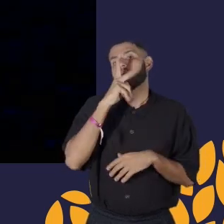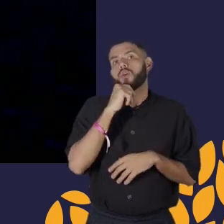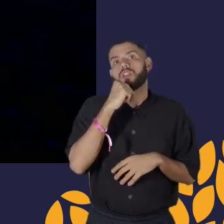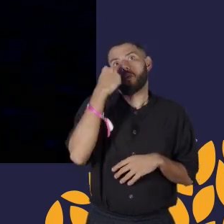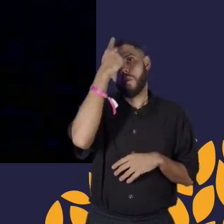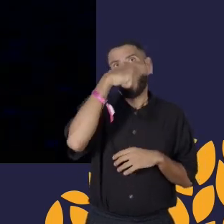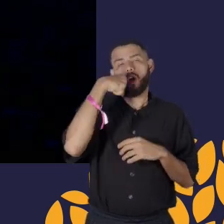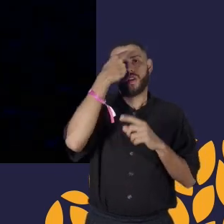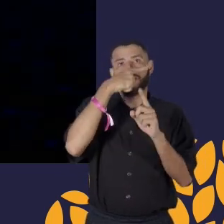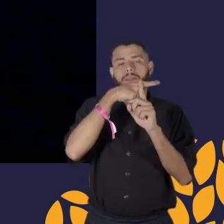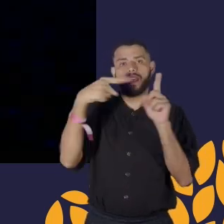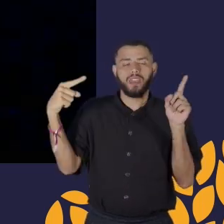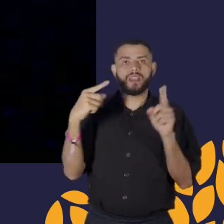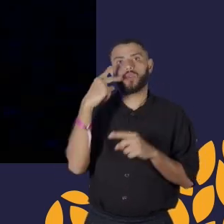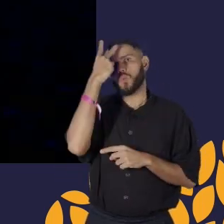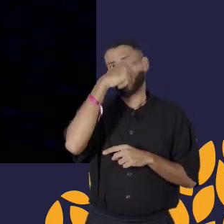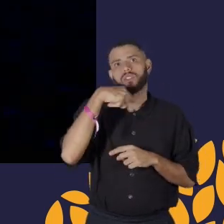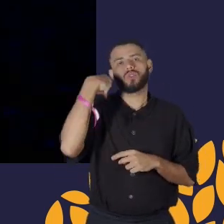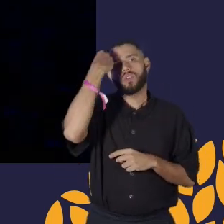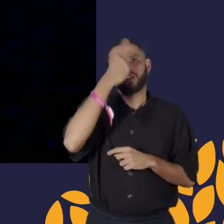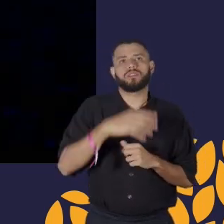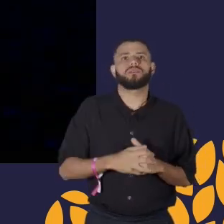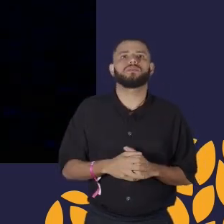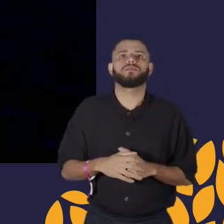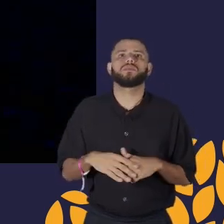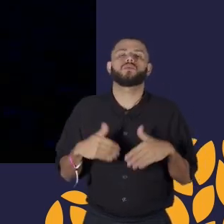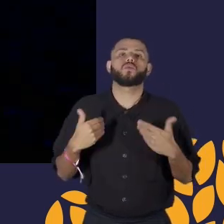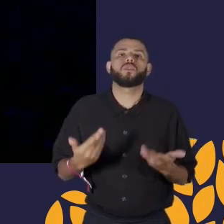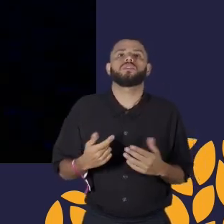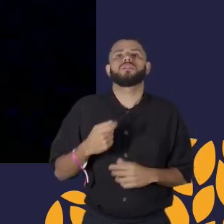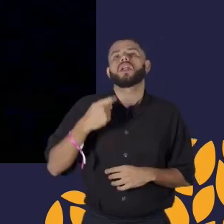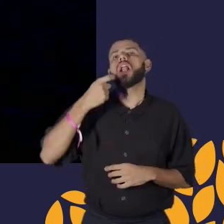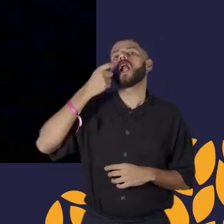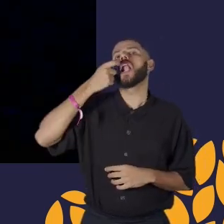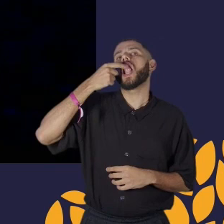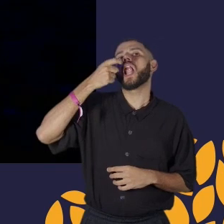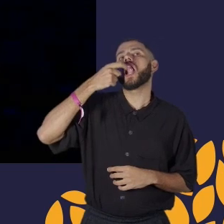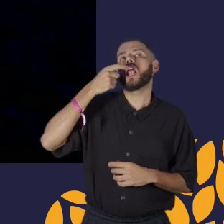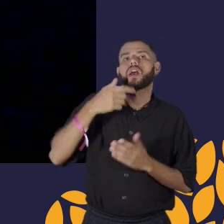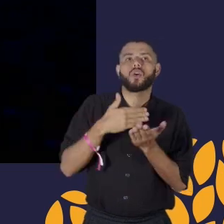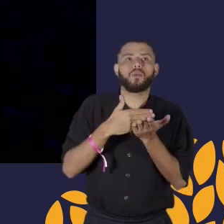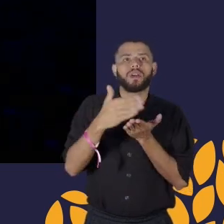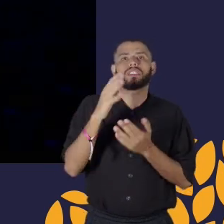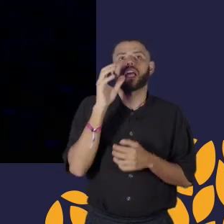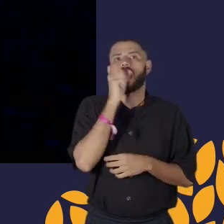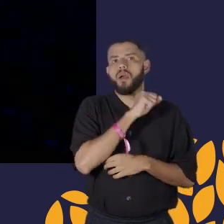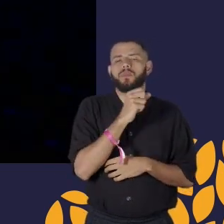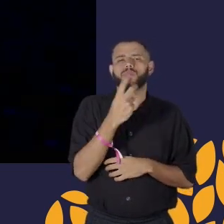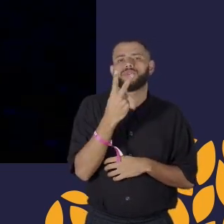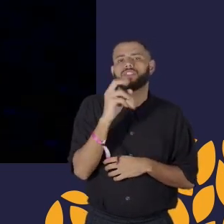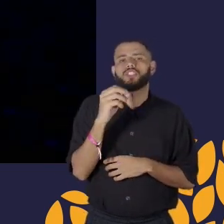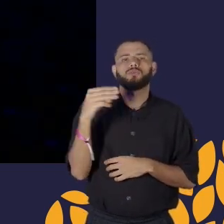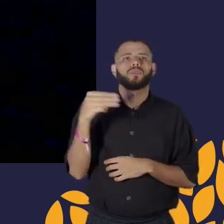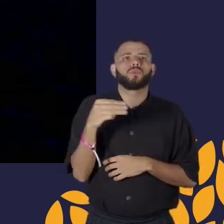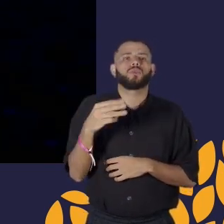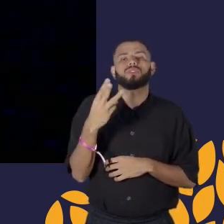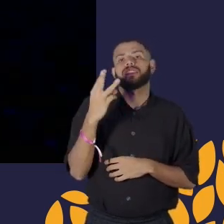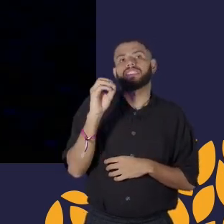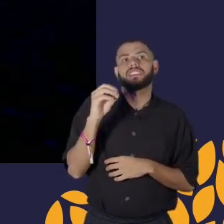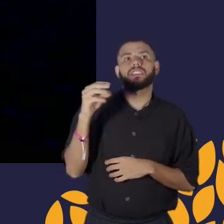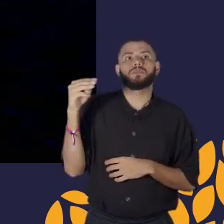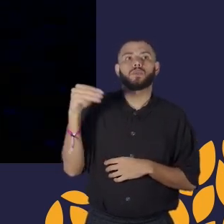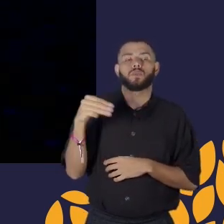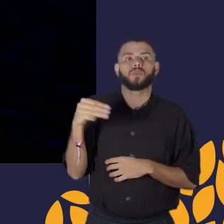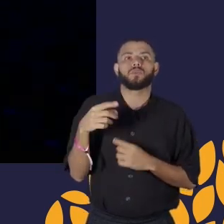vezes, o efeito da via oral. Quando o óleo é sublingual, a gente tem um início mais rápido, 20 minutos, 30, por quê? Porque essa